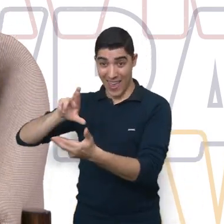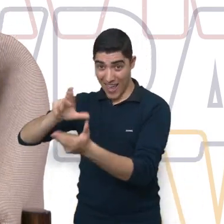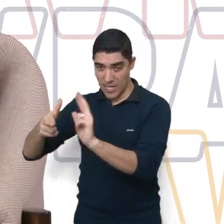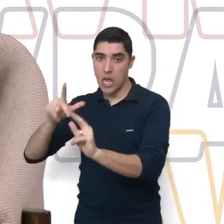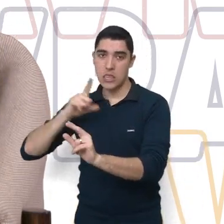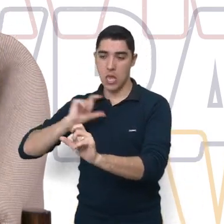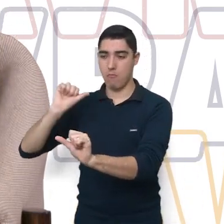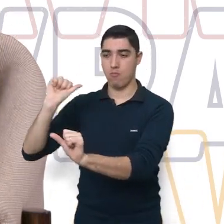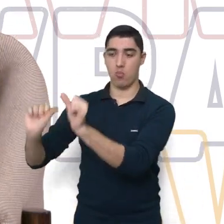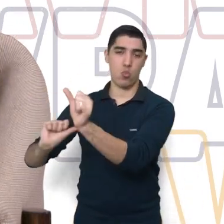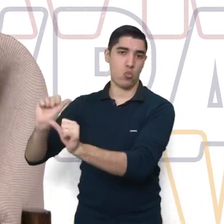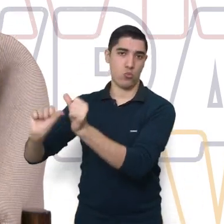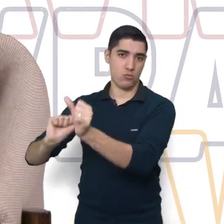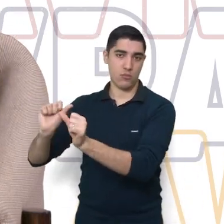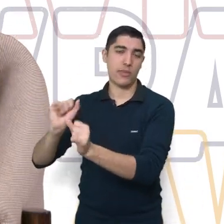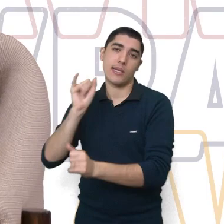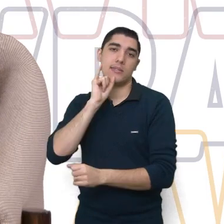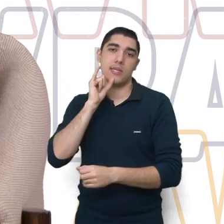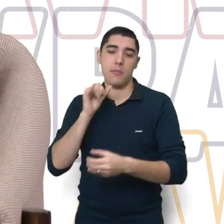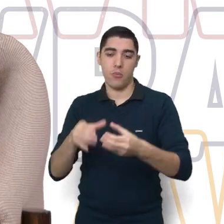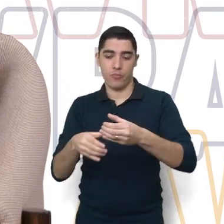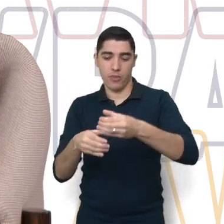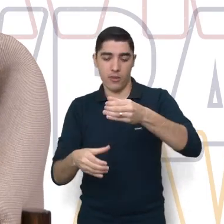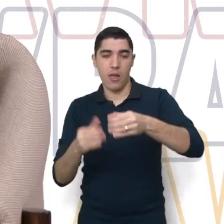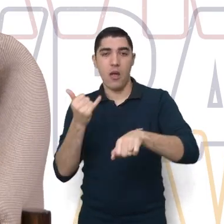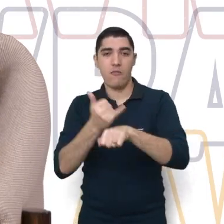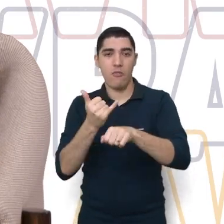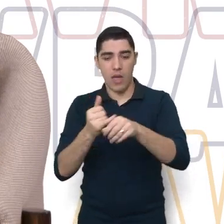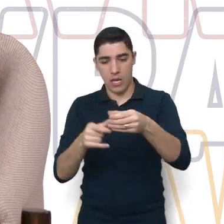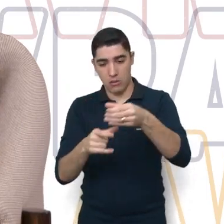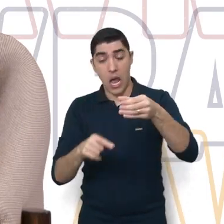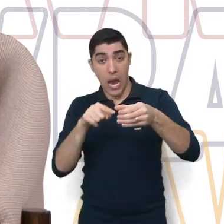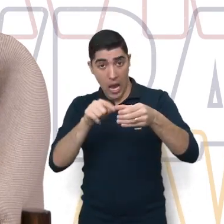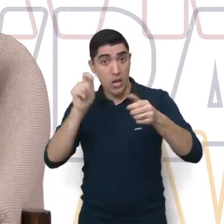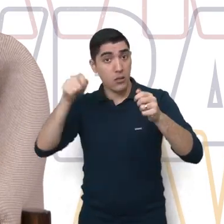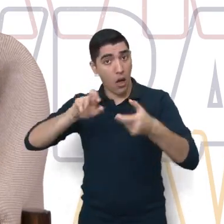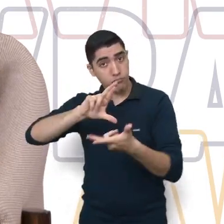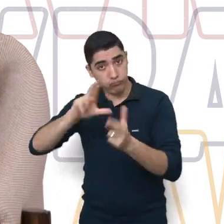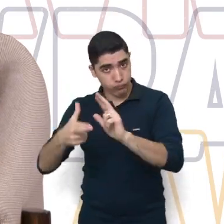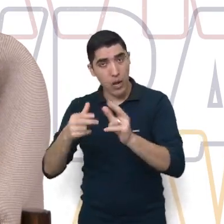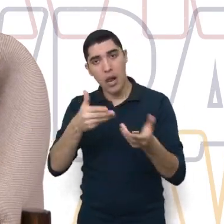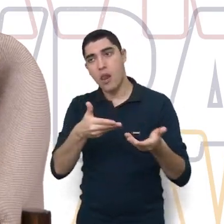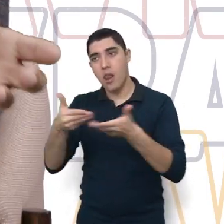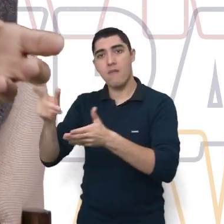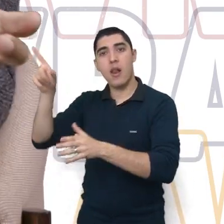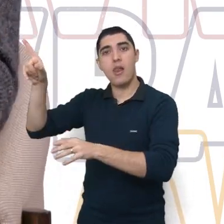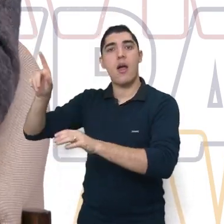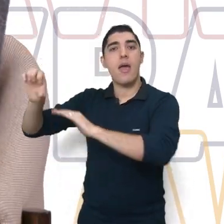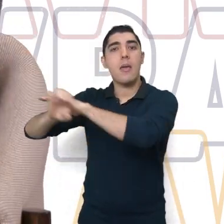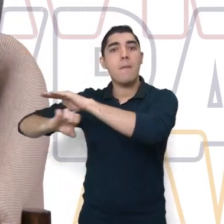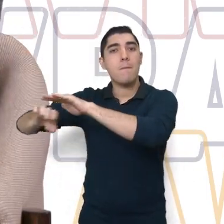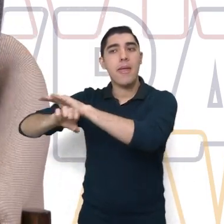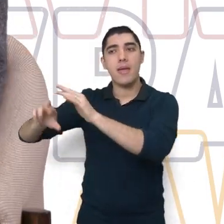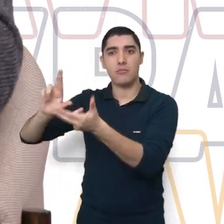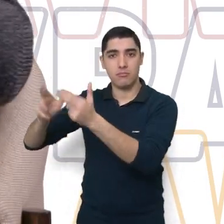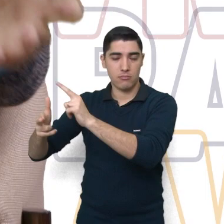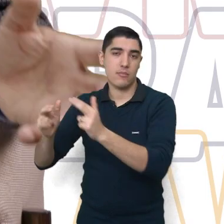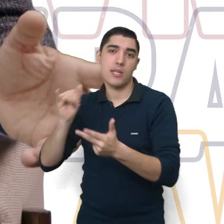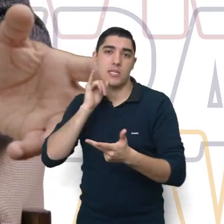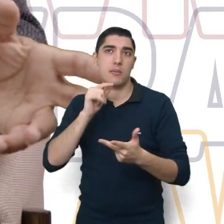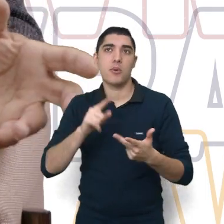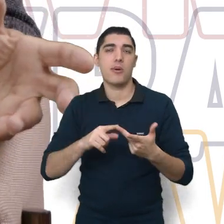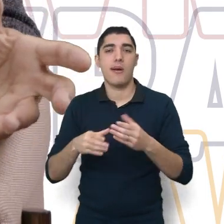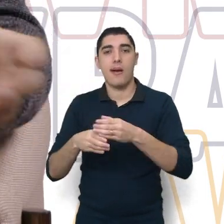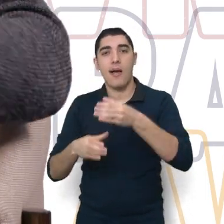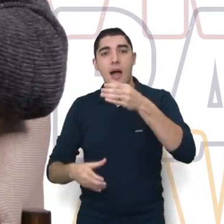Por exemplo a lata de alumínio ela é reciclada Ela vai para uma indústria é reciclada apetite quando ela